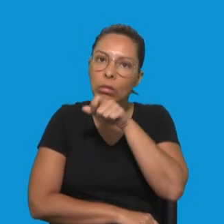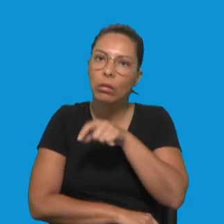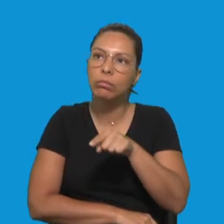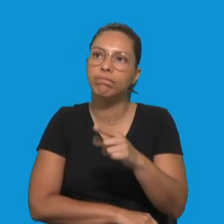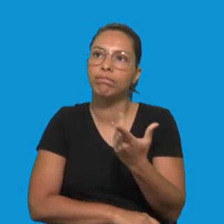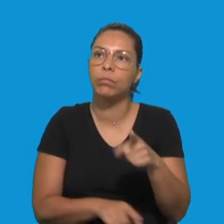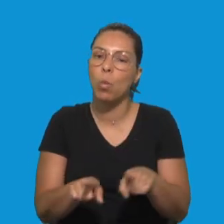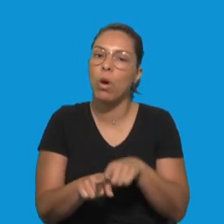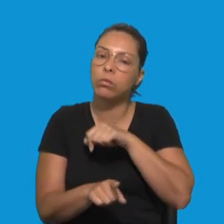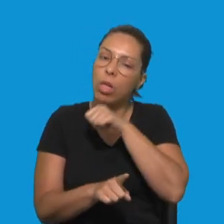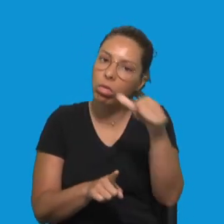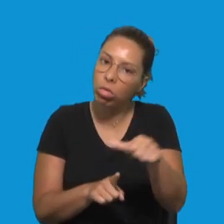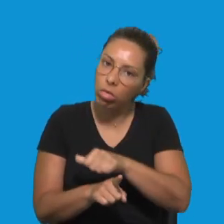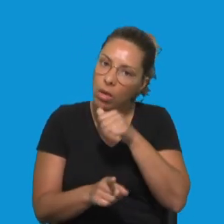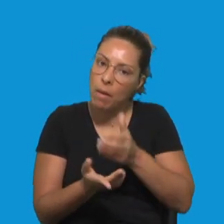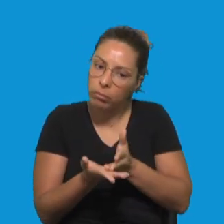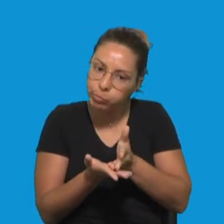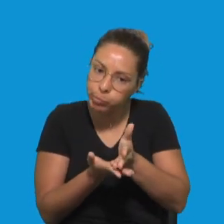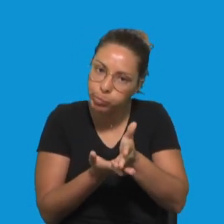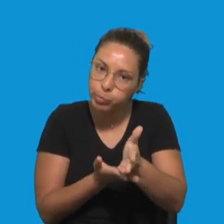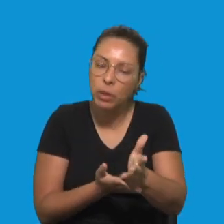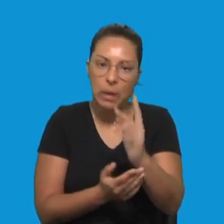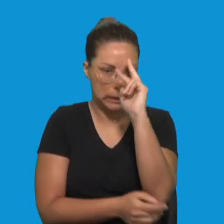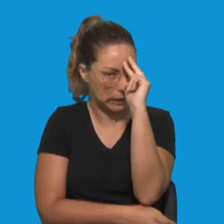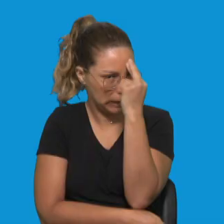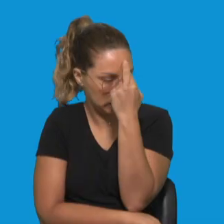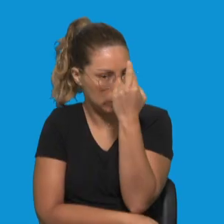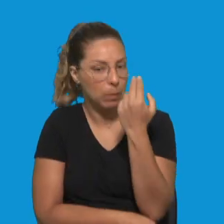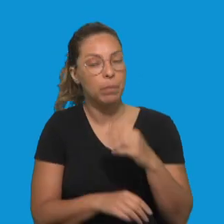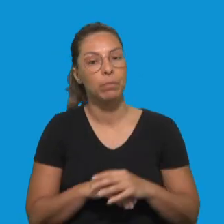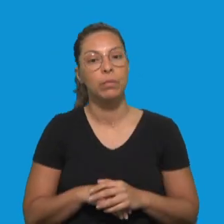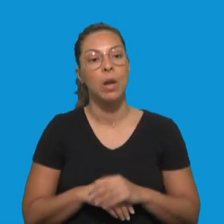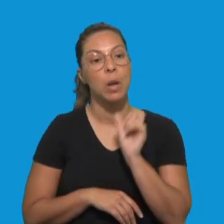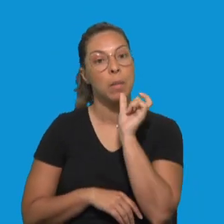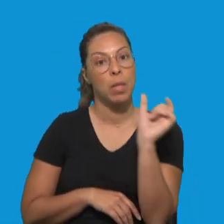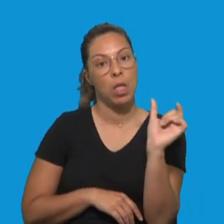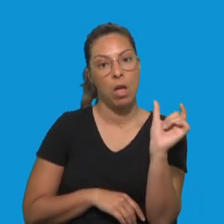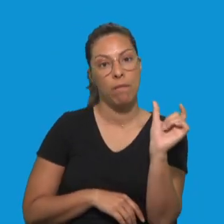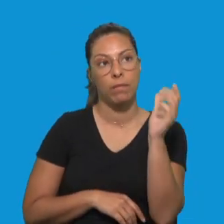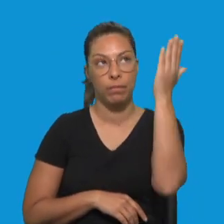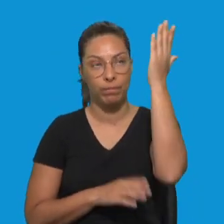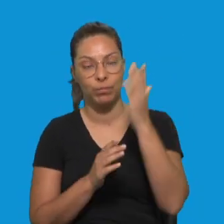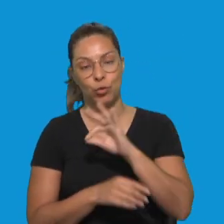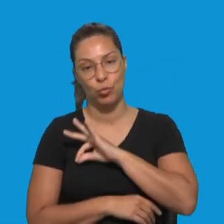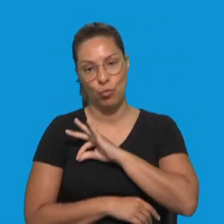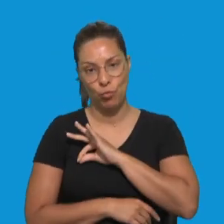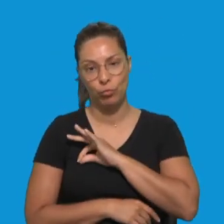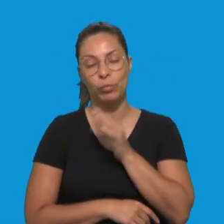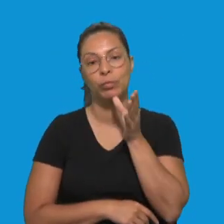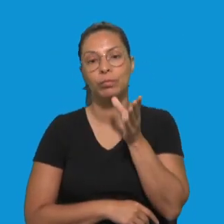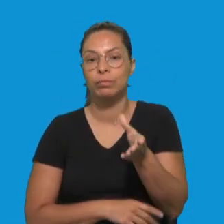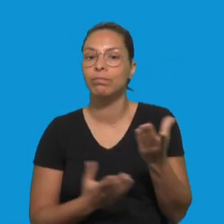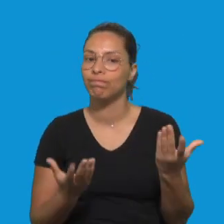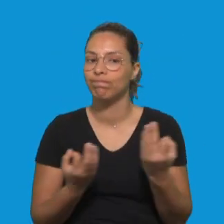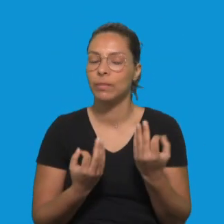mais consistente, e diria até mais resistente. A palavra do Senhor hoje fala-nos exatamente desta